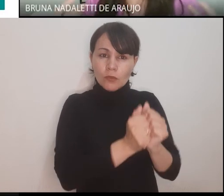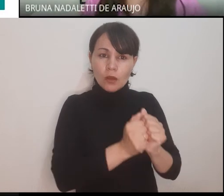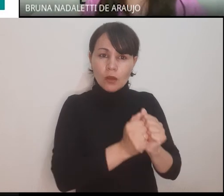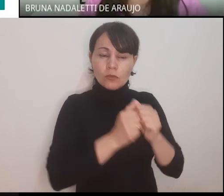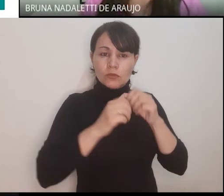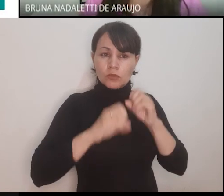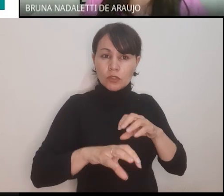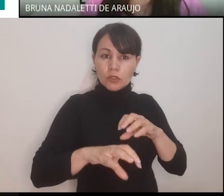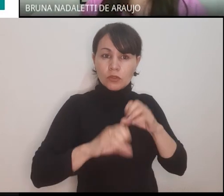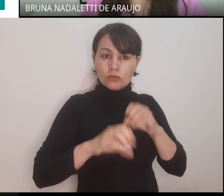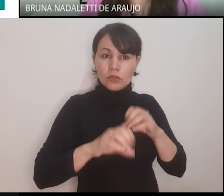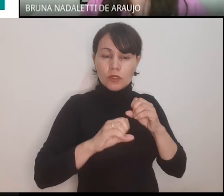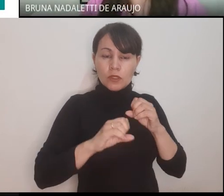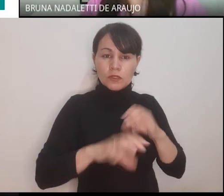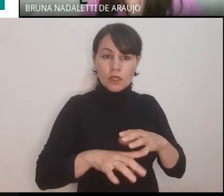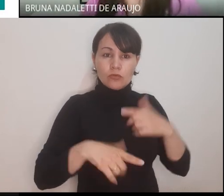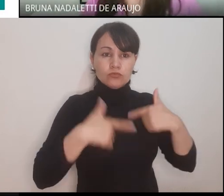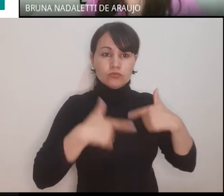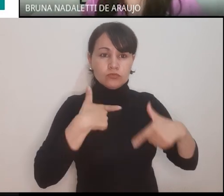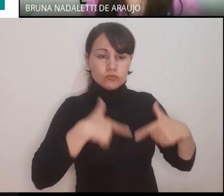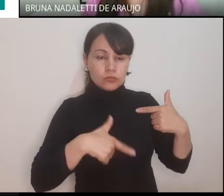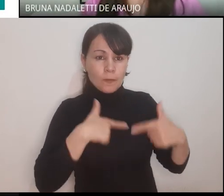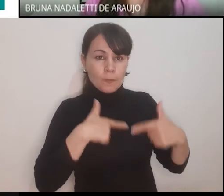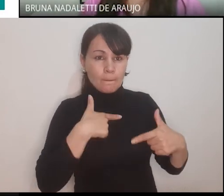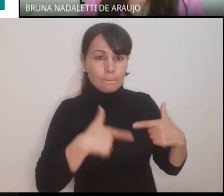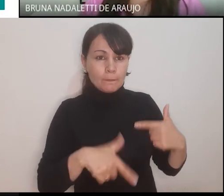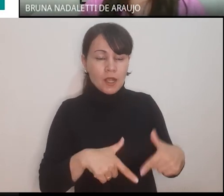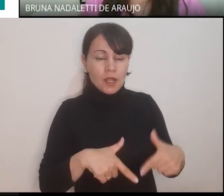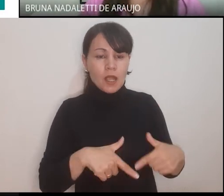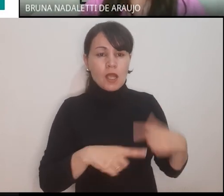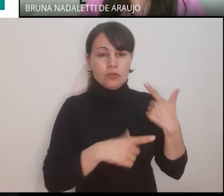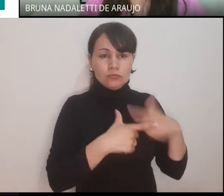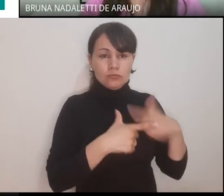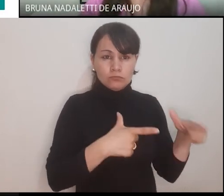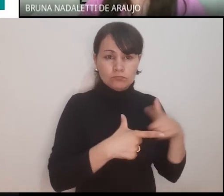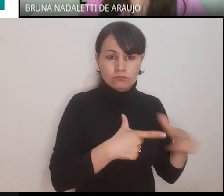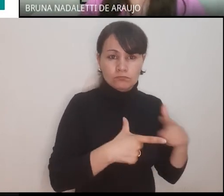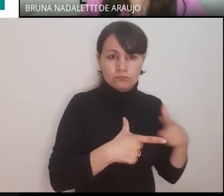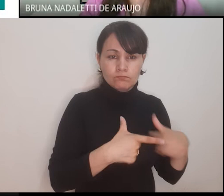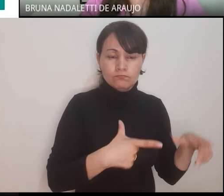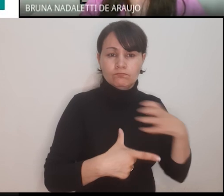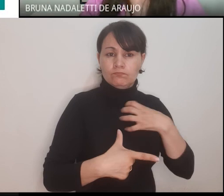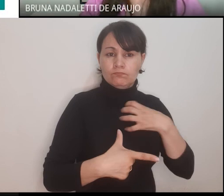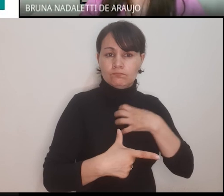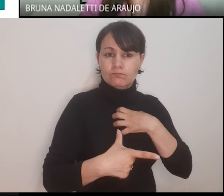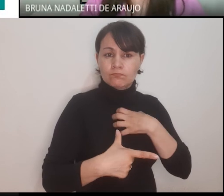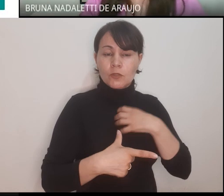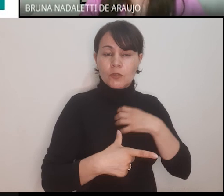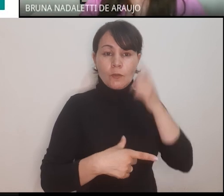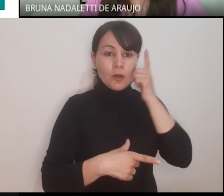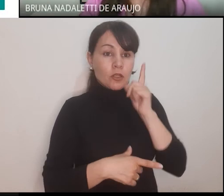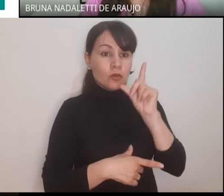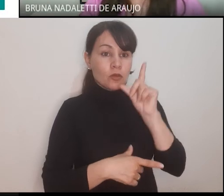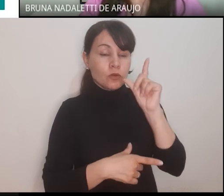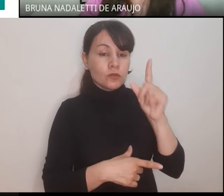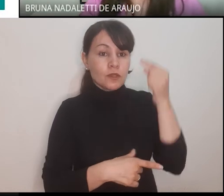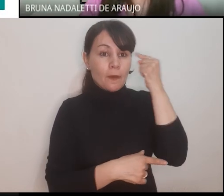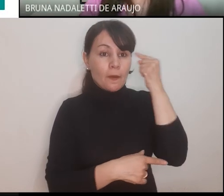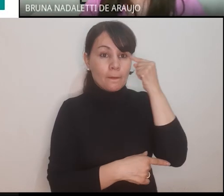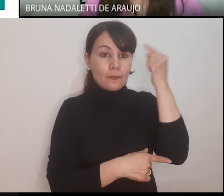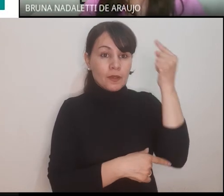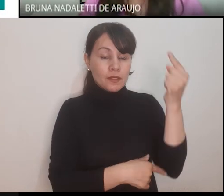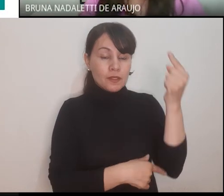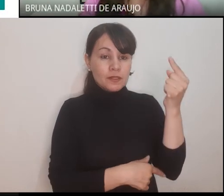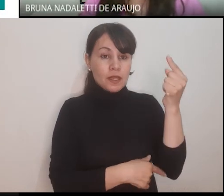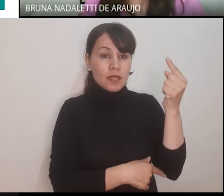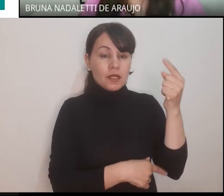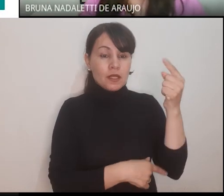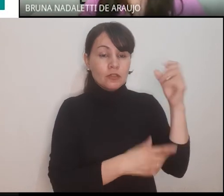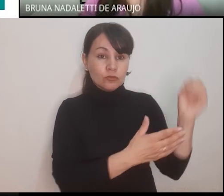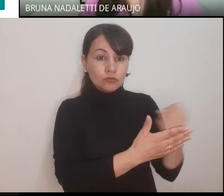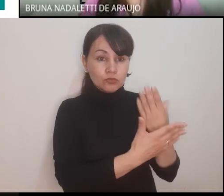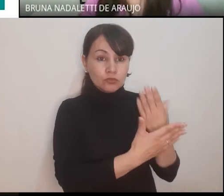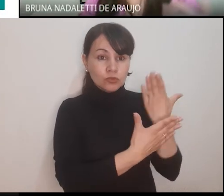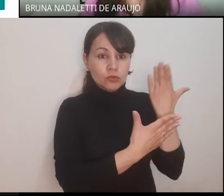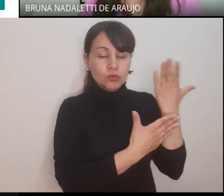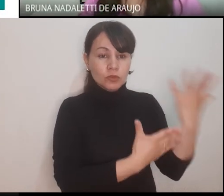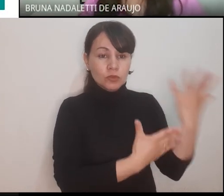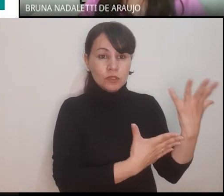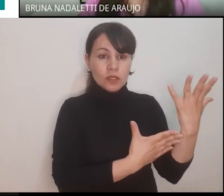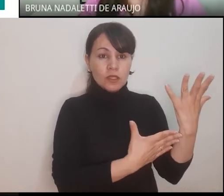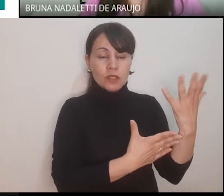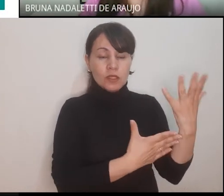do cenário de trabalho de uma forma problematizadora, para que a gente consiga refletir sobre soluções